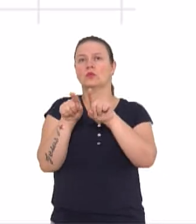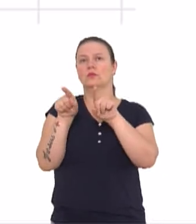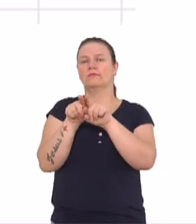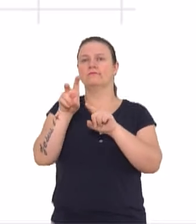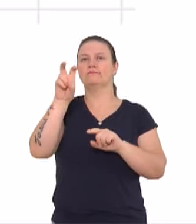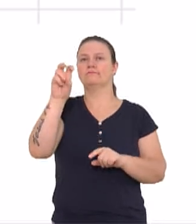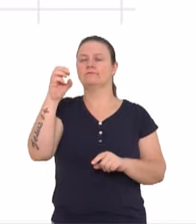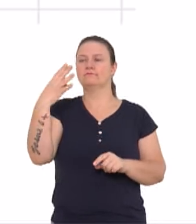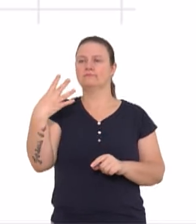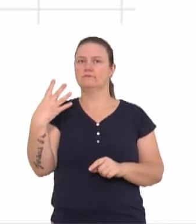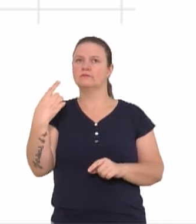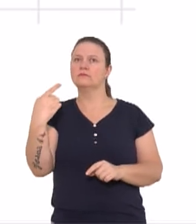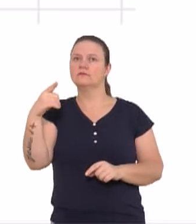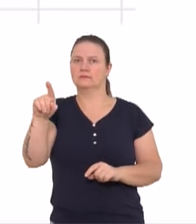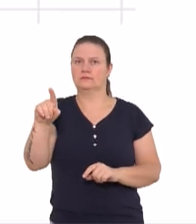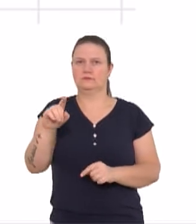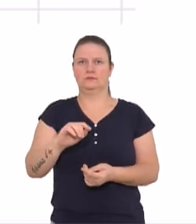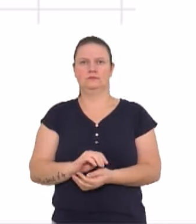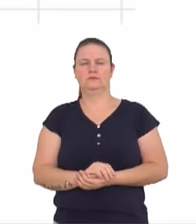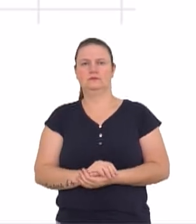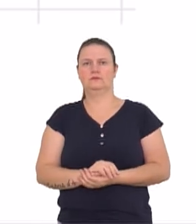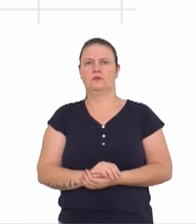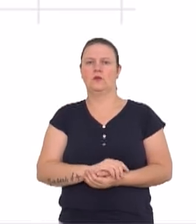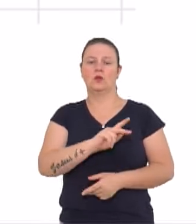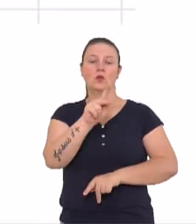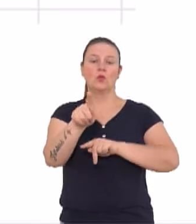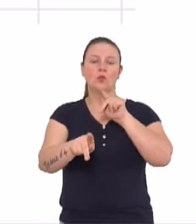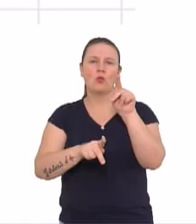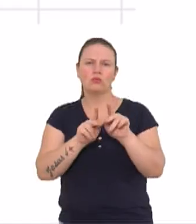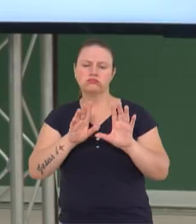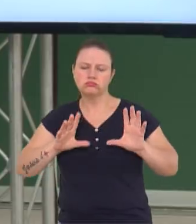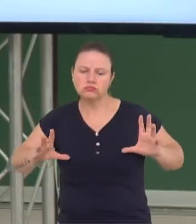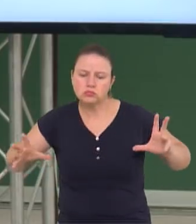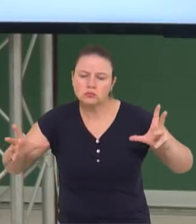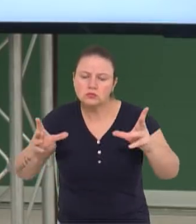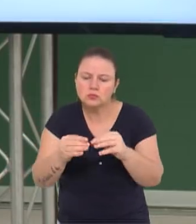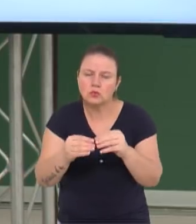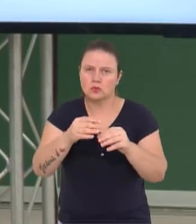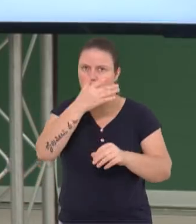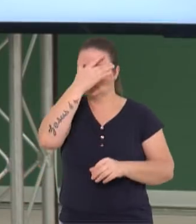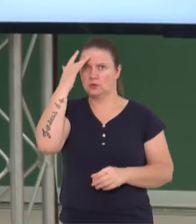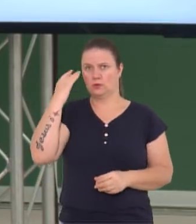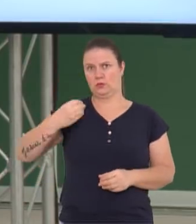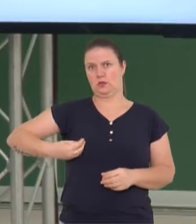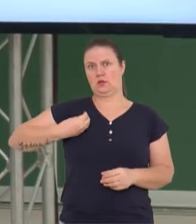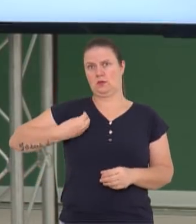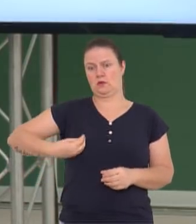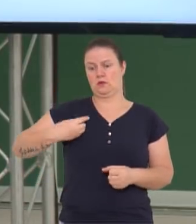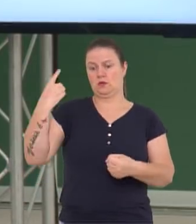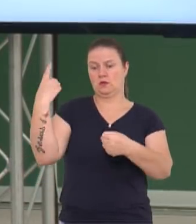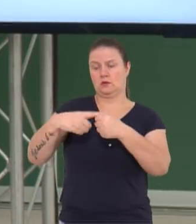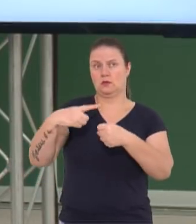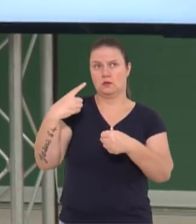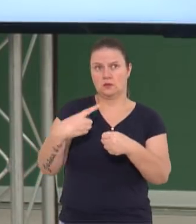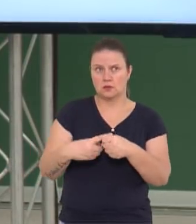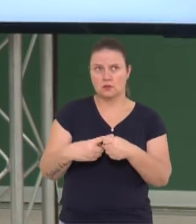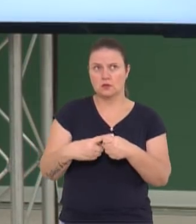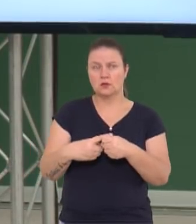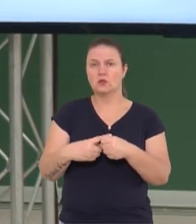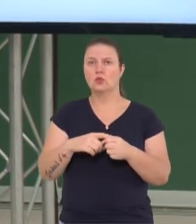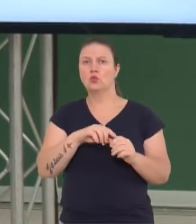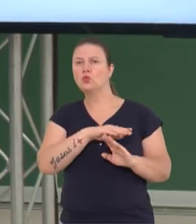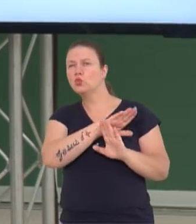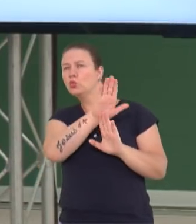mil. Tudo bem? Então, quer dizer que a população toda dessa cidade, ou seja, o todo dessa cidade,